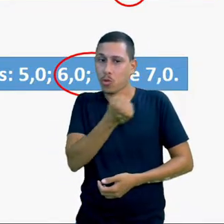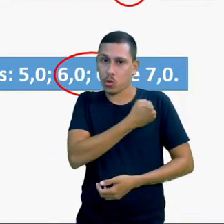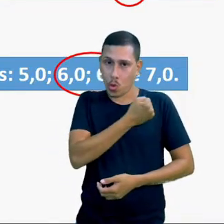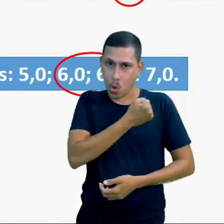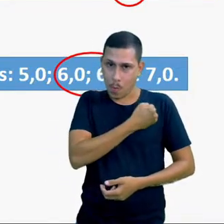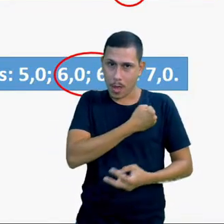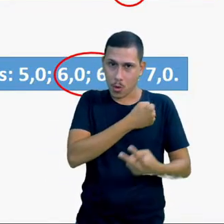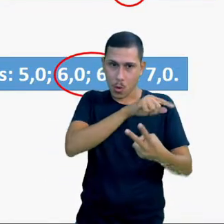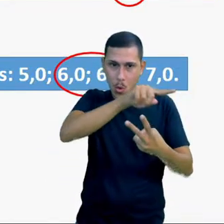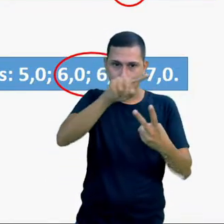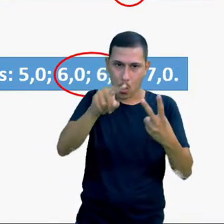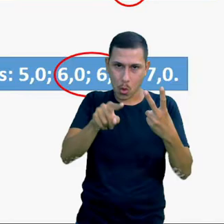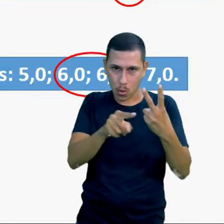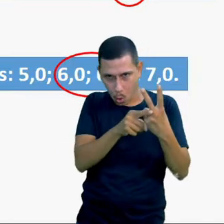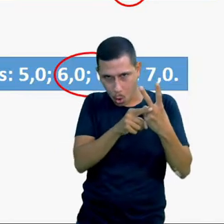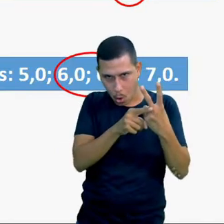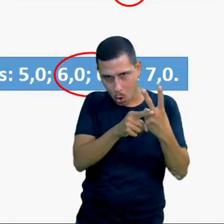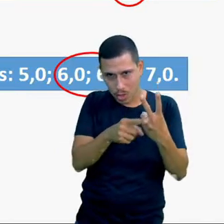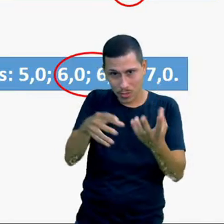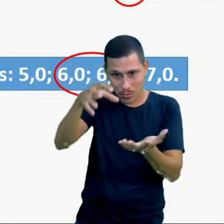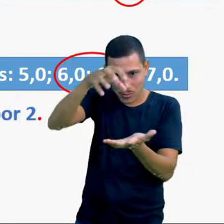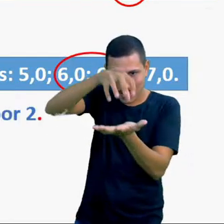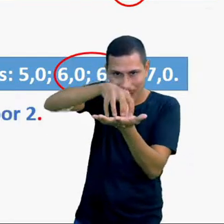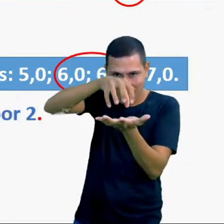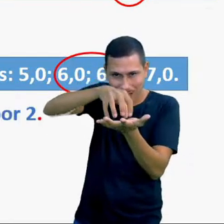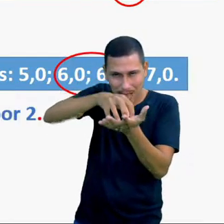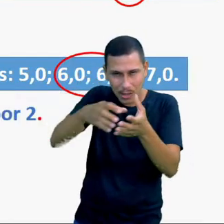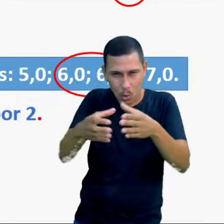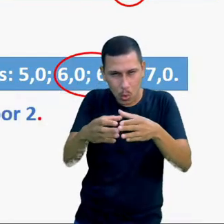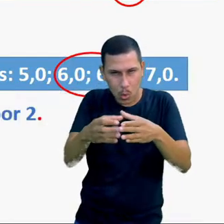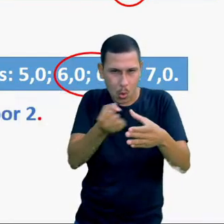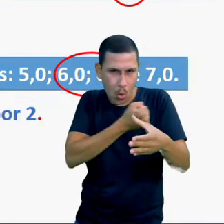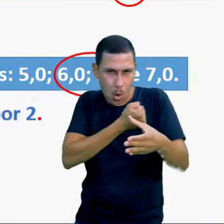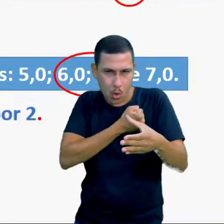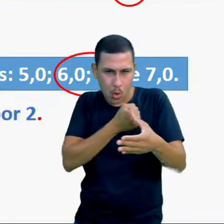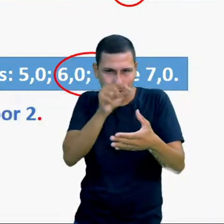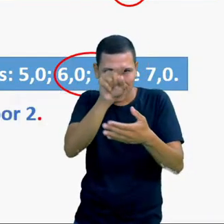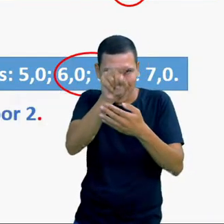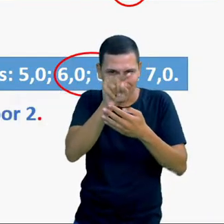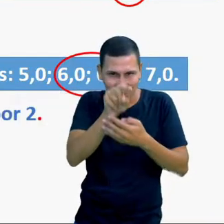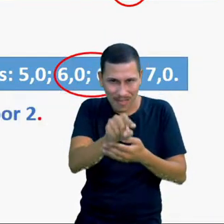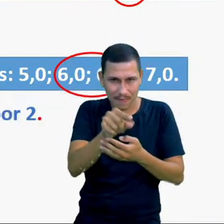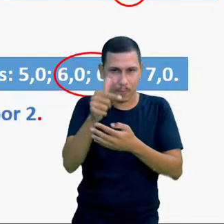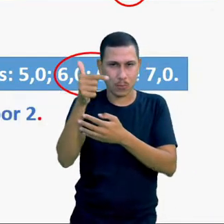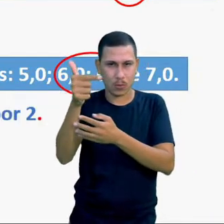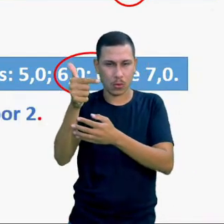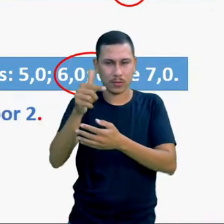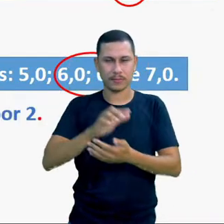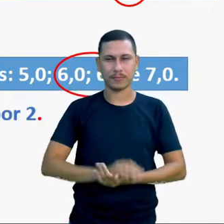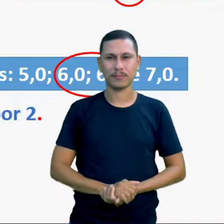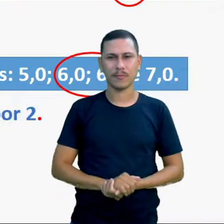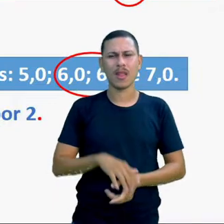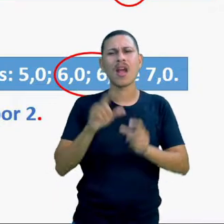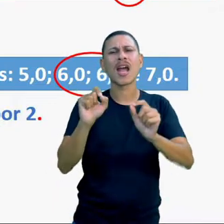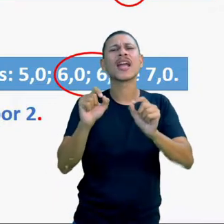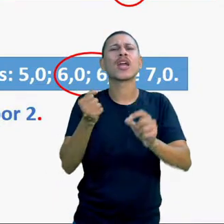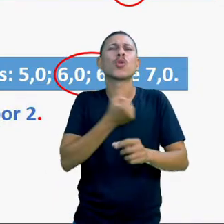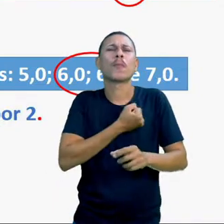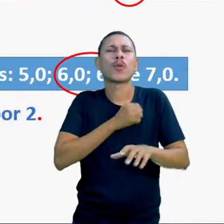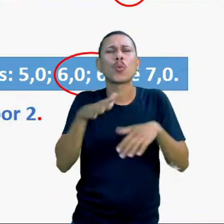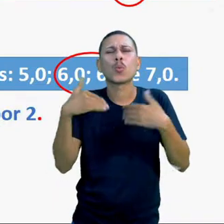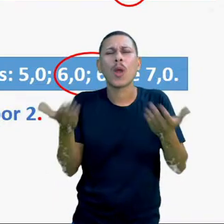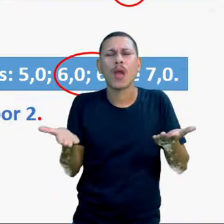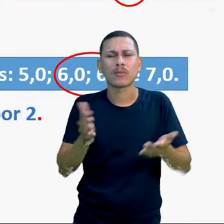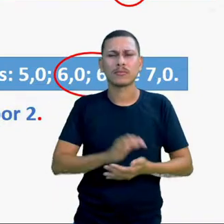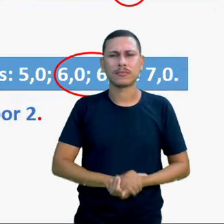números que estão exatamente no meio e dividir por 2. Quem são os dois números que estão no